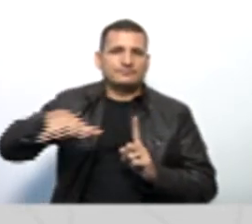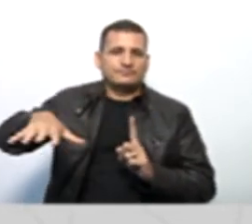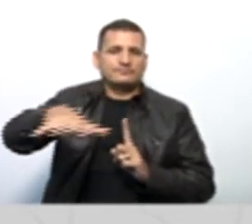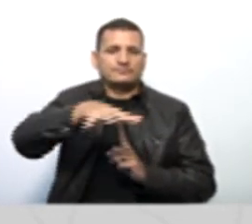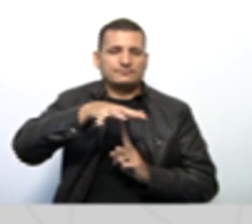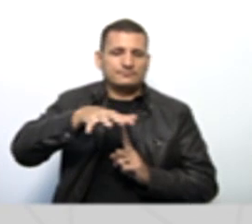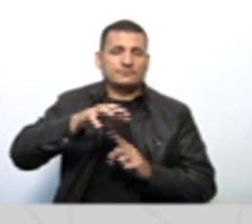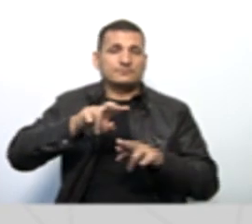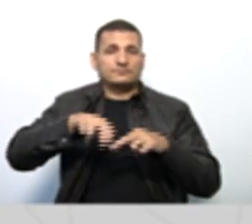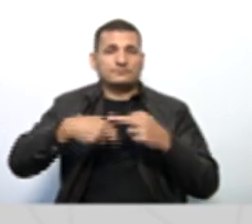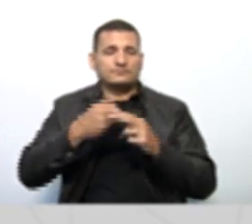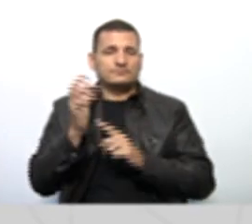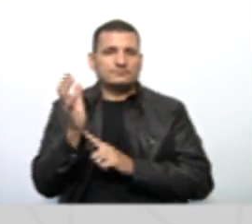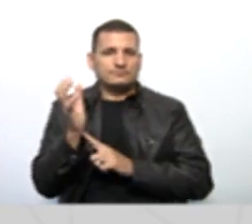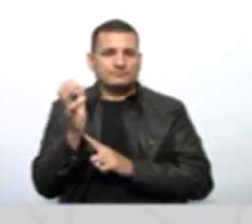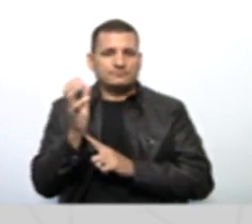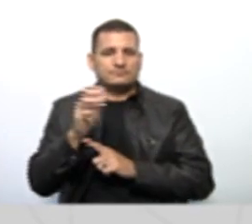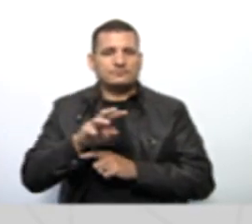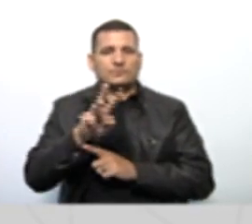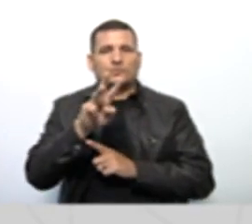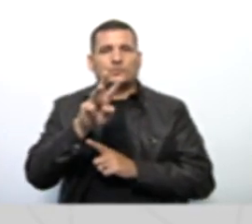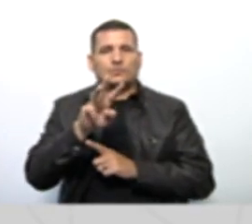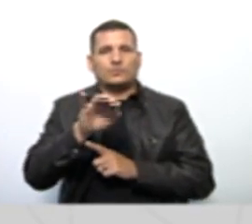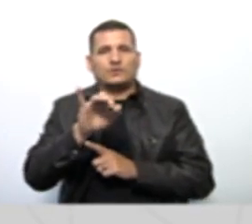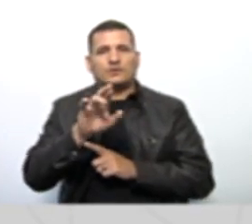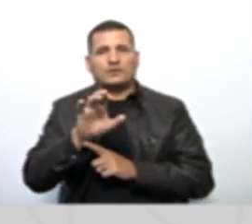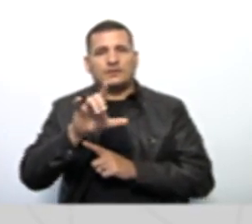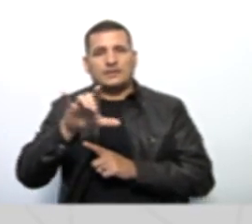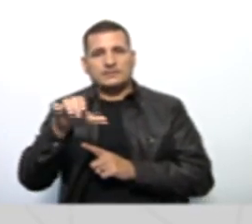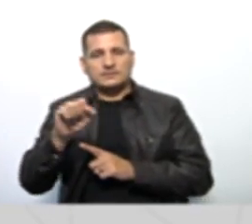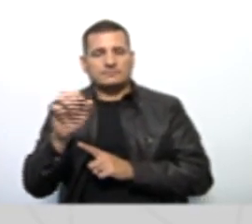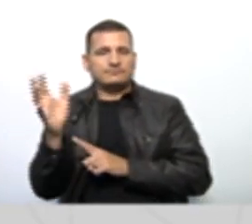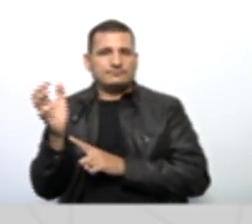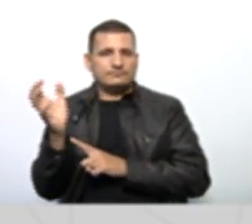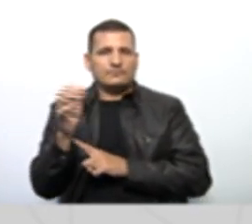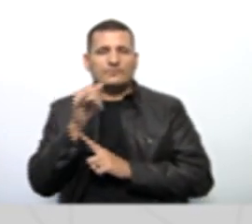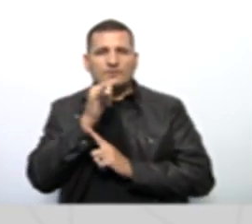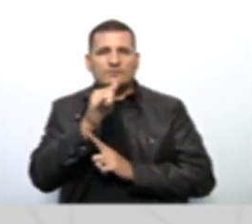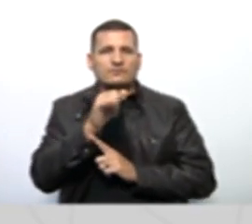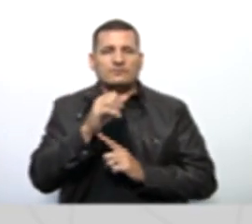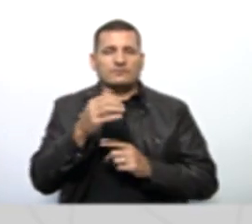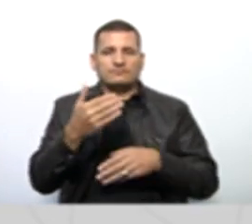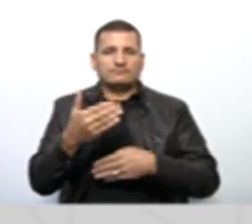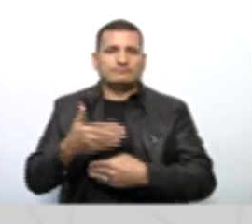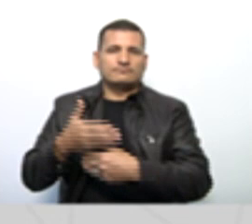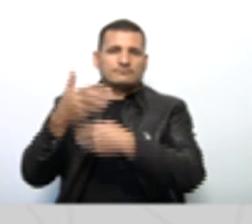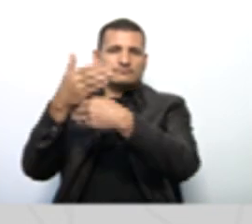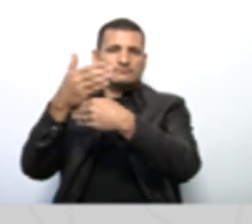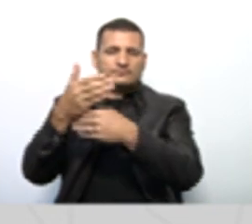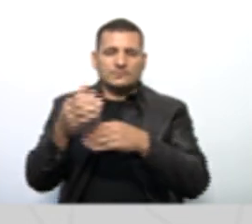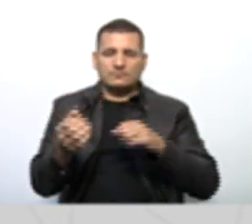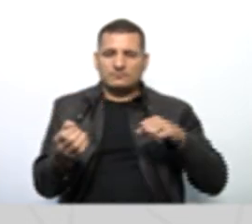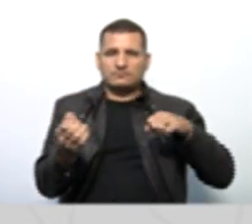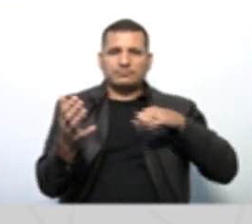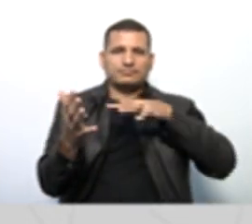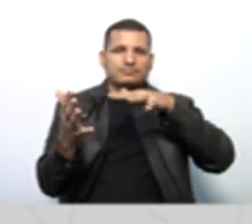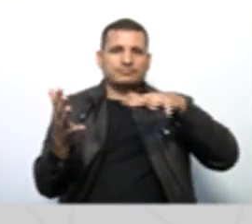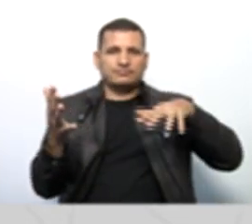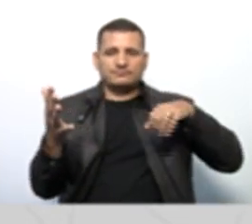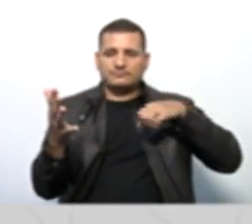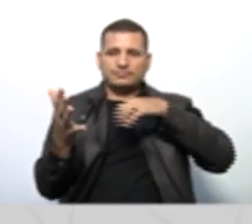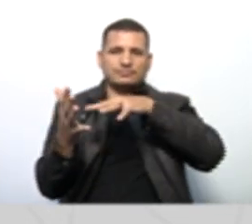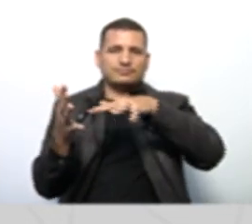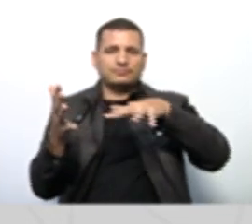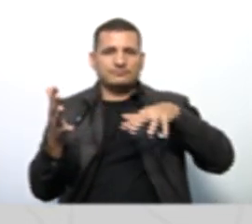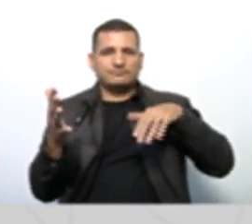por isso que o alho pessoal quando tem muita barreira na frente parede essas coisas a intensidade do